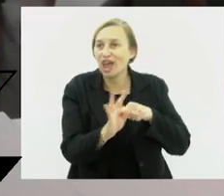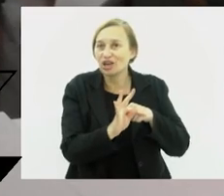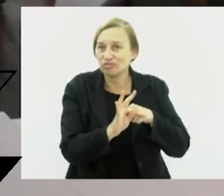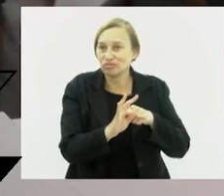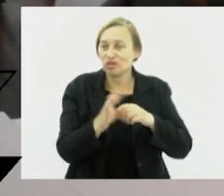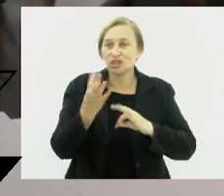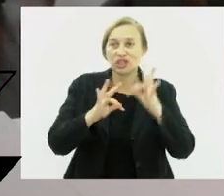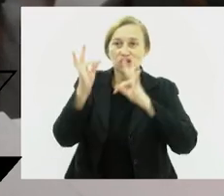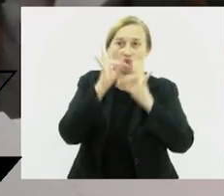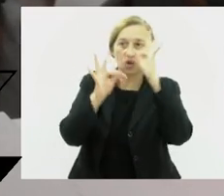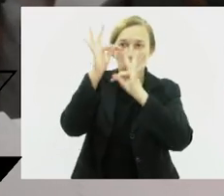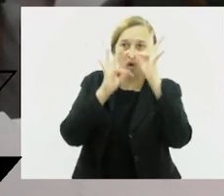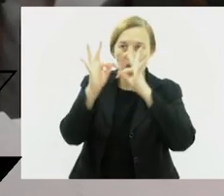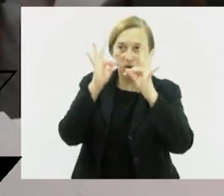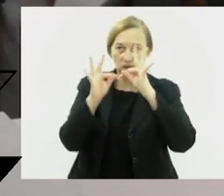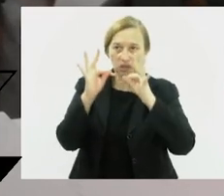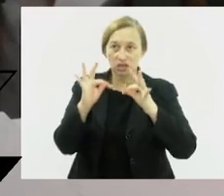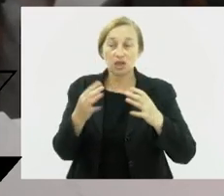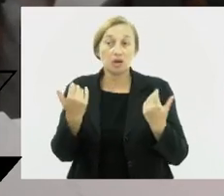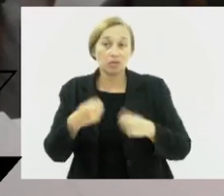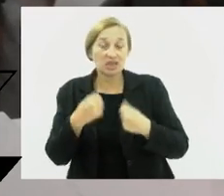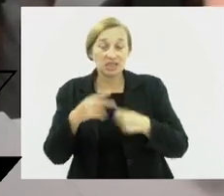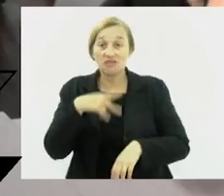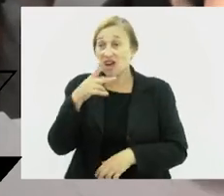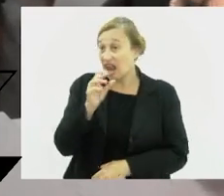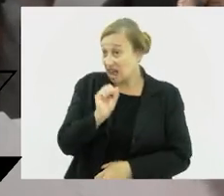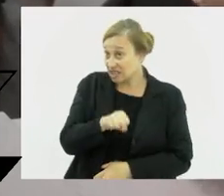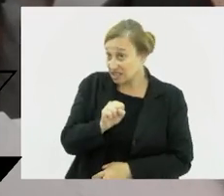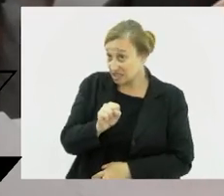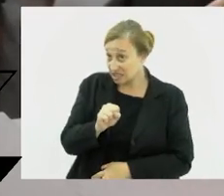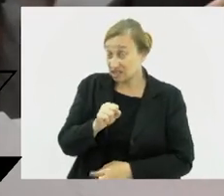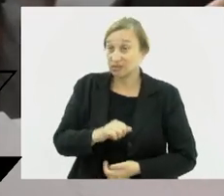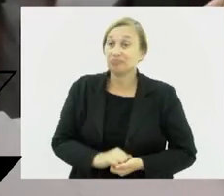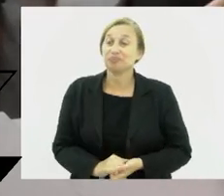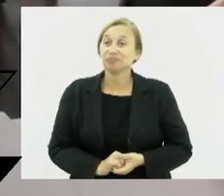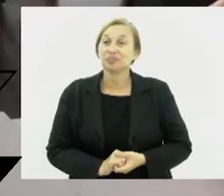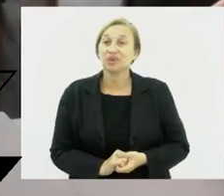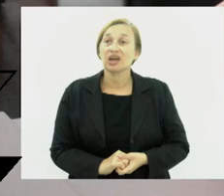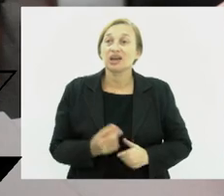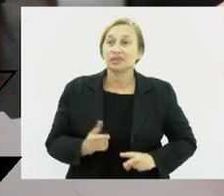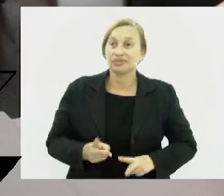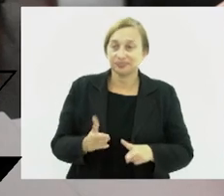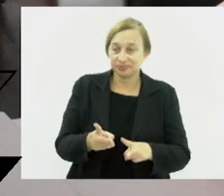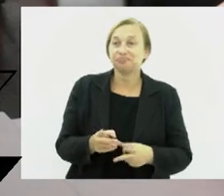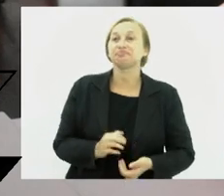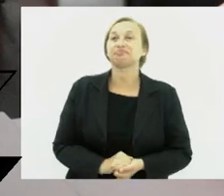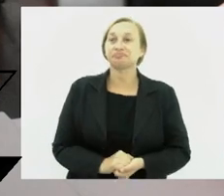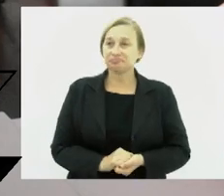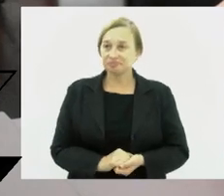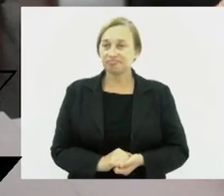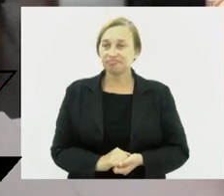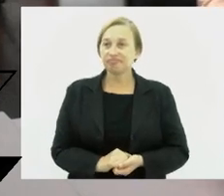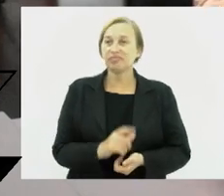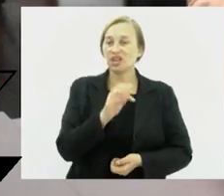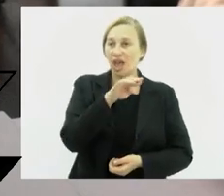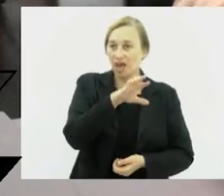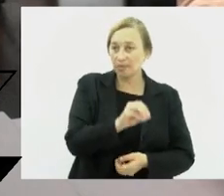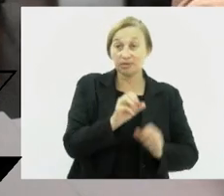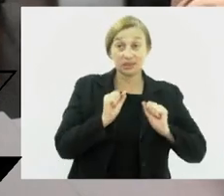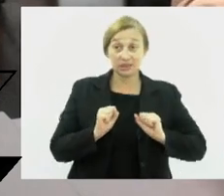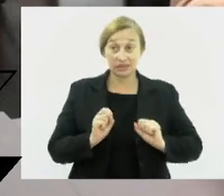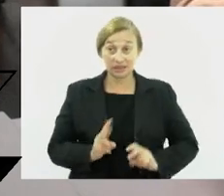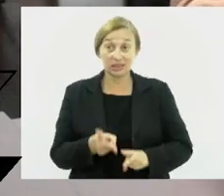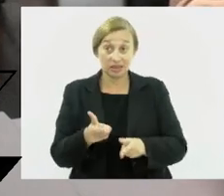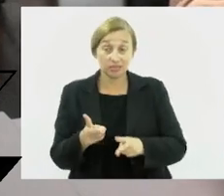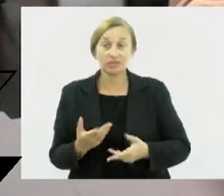recurso financeiro. Então, eu acho que a gente tem que falar sim. As ONGs se apresentam sempre que a gente precisa. Os abrigos estão sempre aí. Até porque, se não